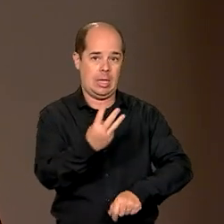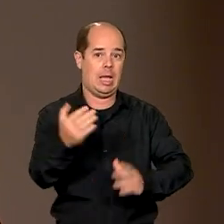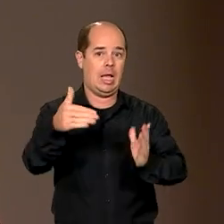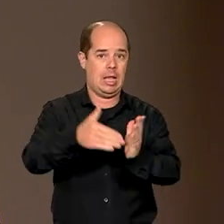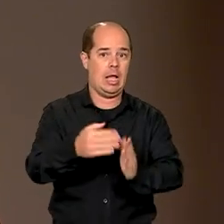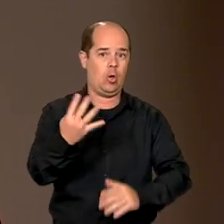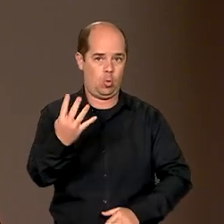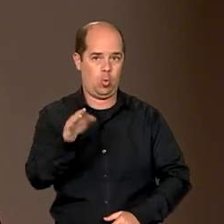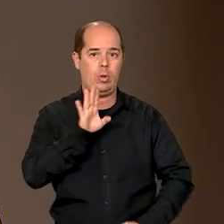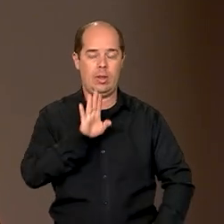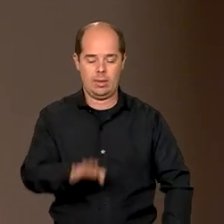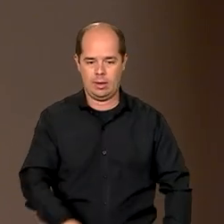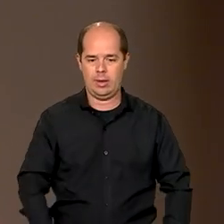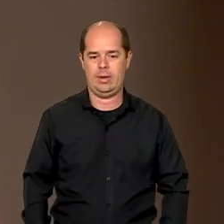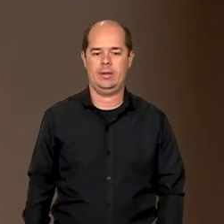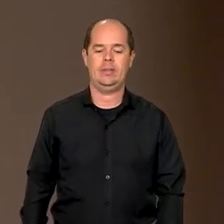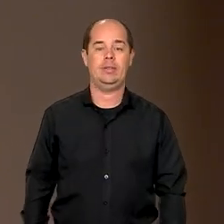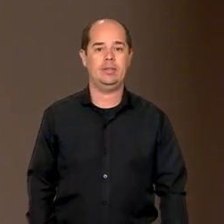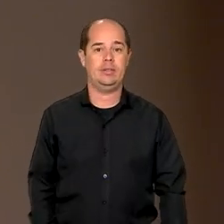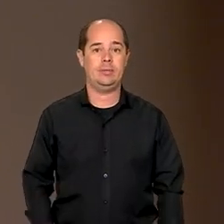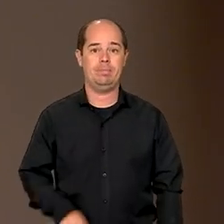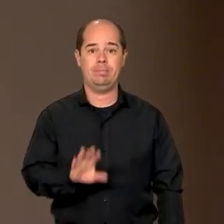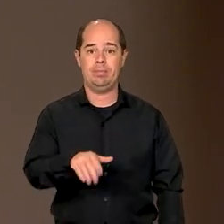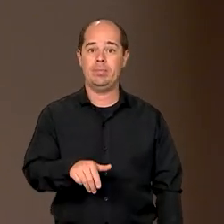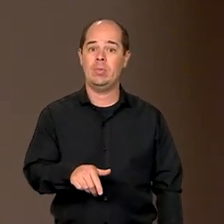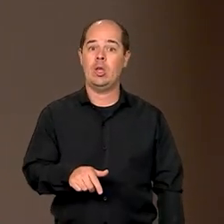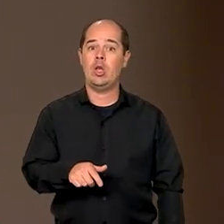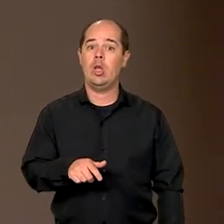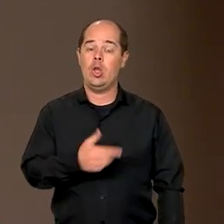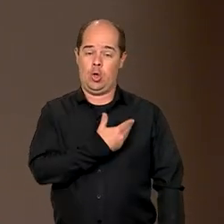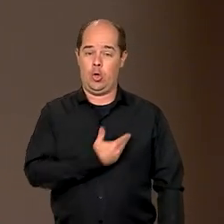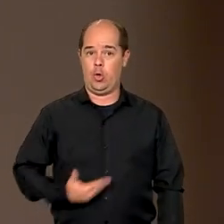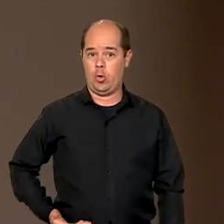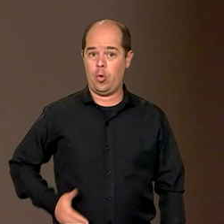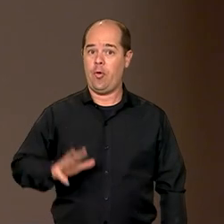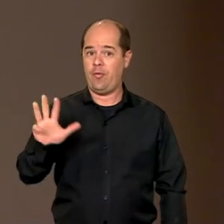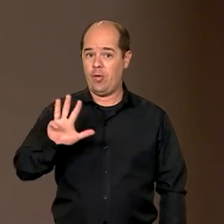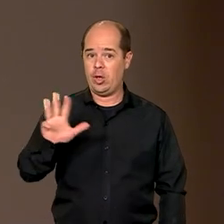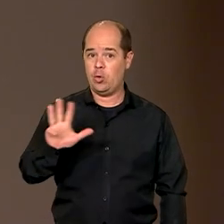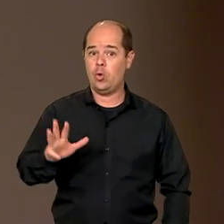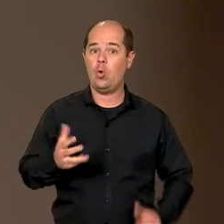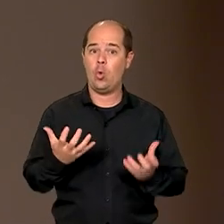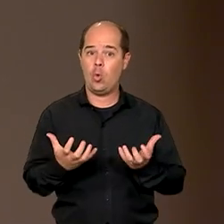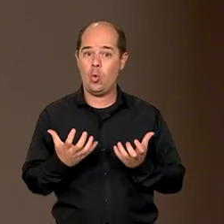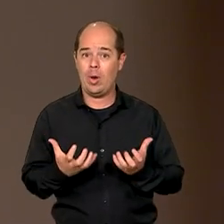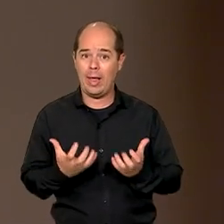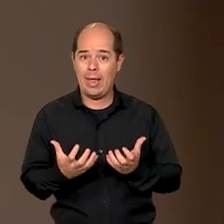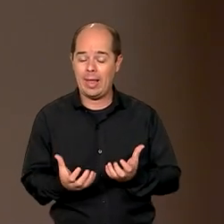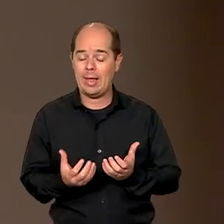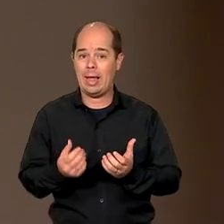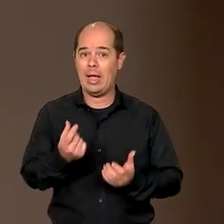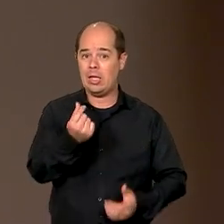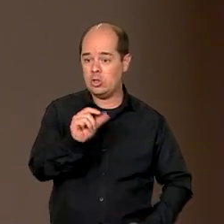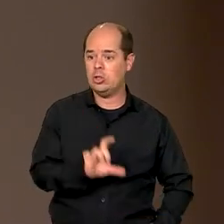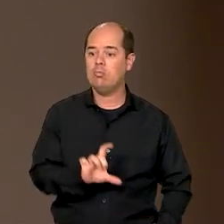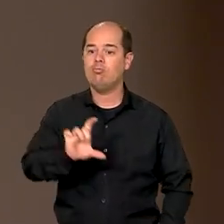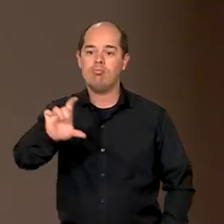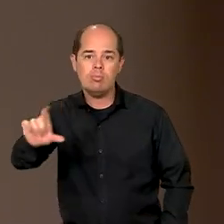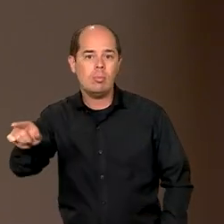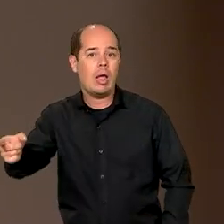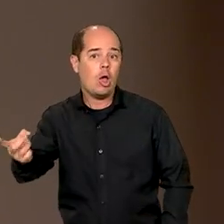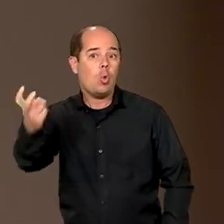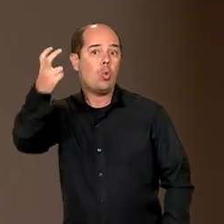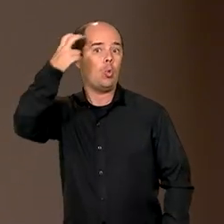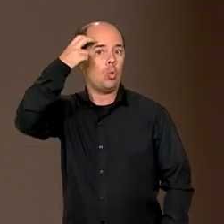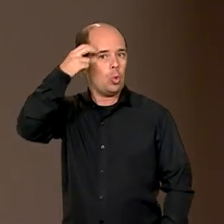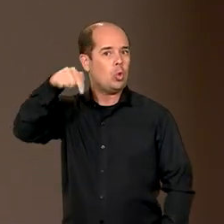Investir na cultura do país é um dos objetivos do governo Lula. Só neste ano foram anunciados mais de 20 bilhões de reais